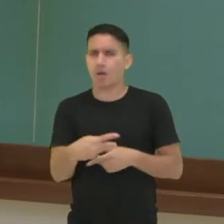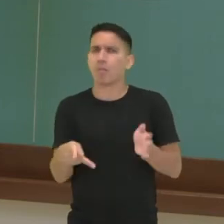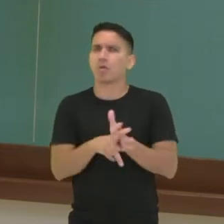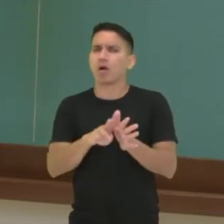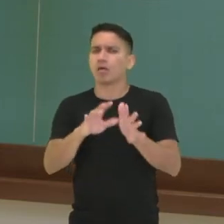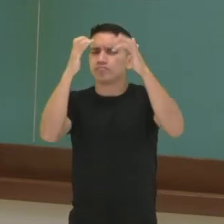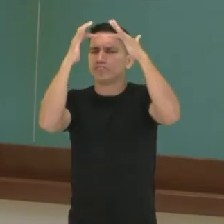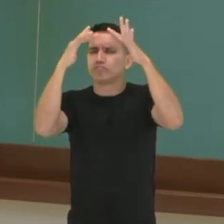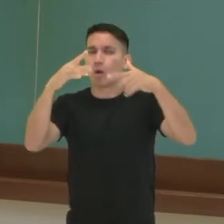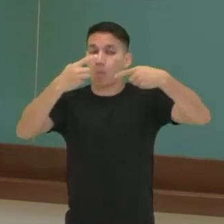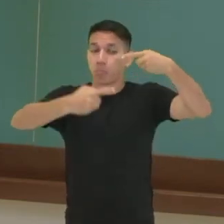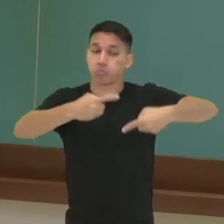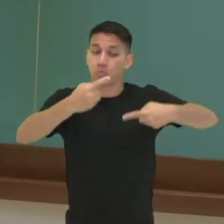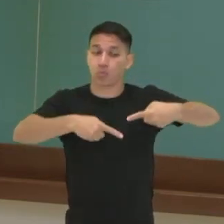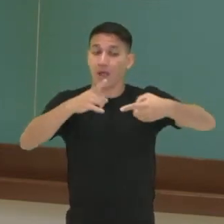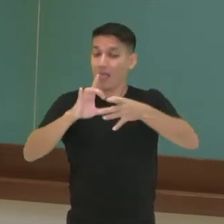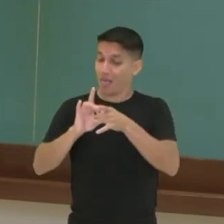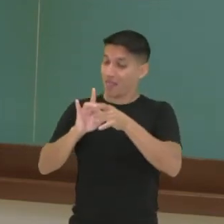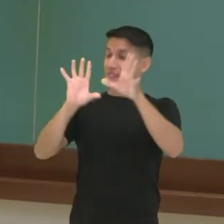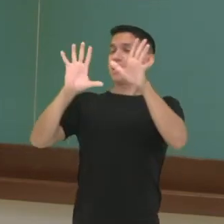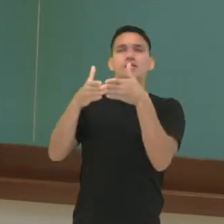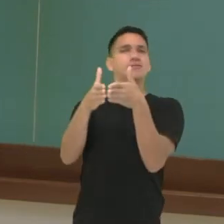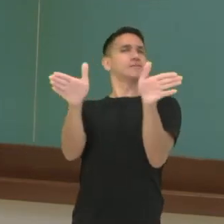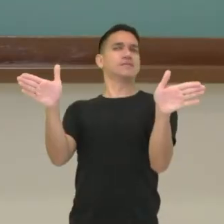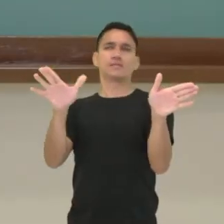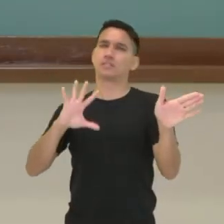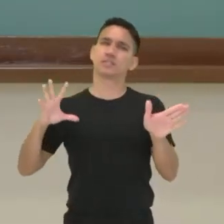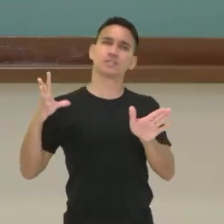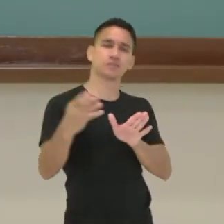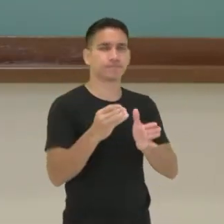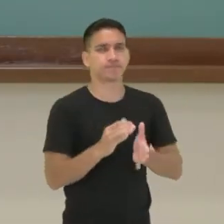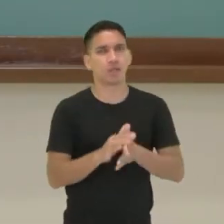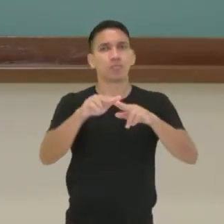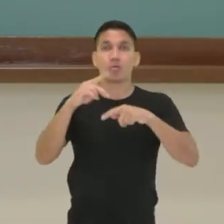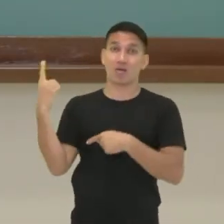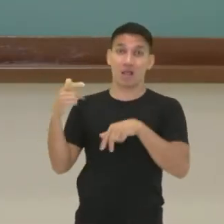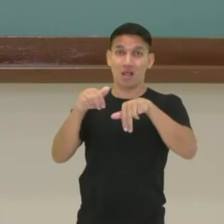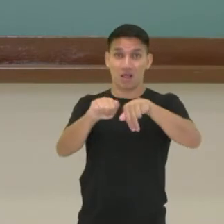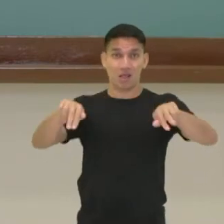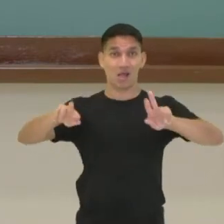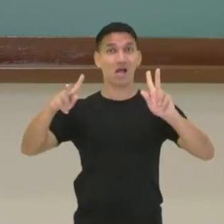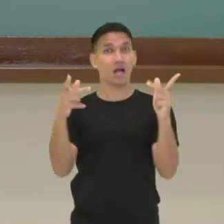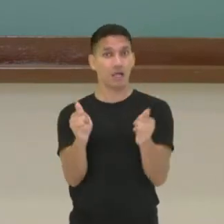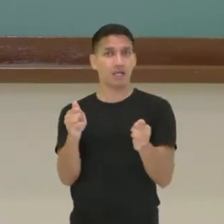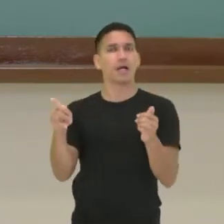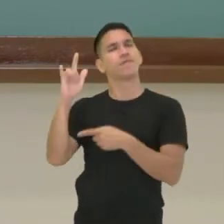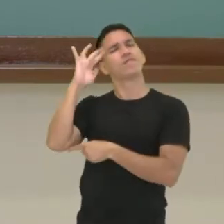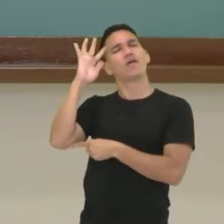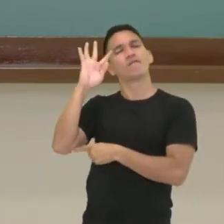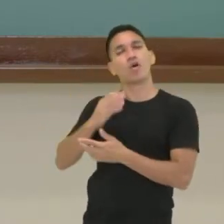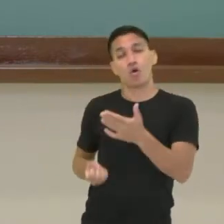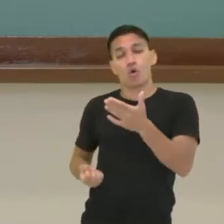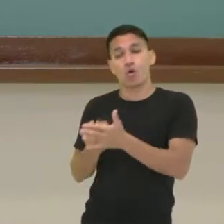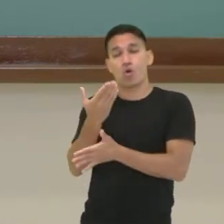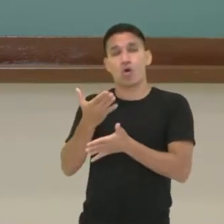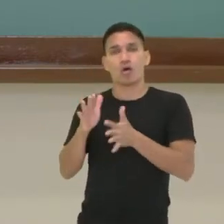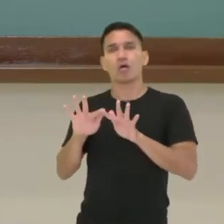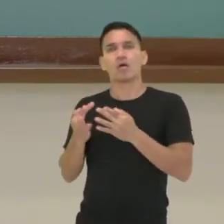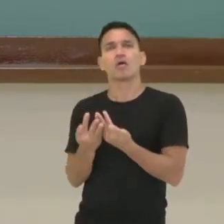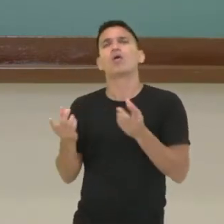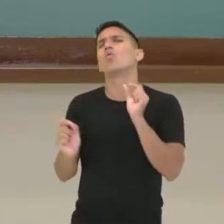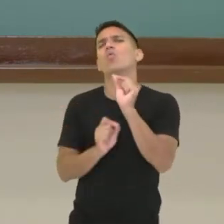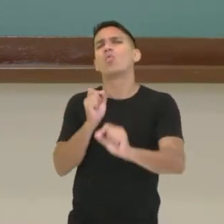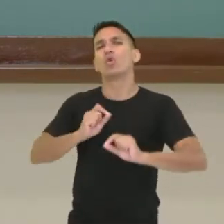no seu sentido mais amplo. A Hannah Arendt era uma filósofa de origem judia, tá? Então ela